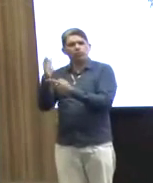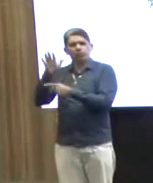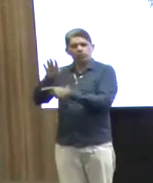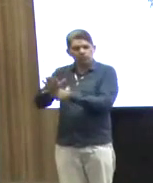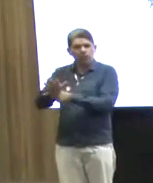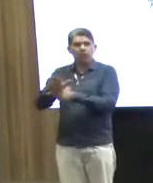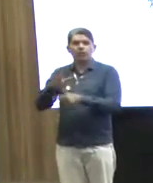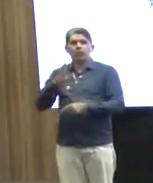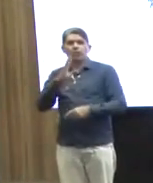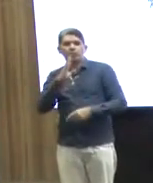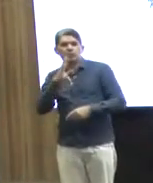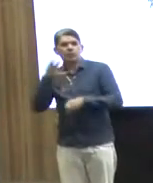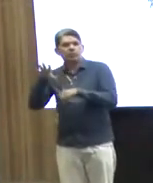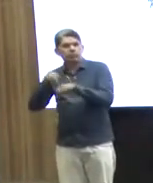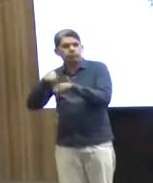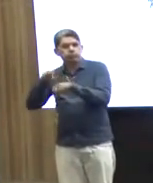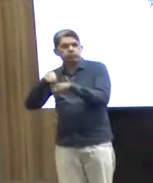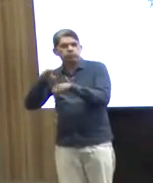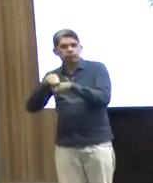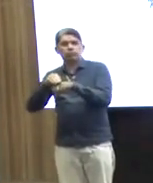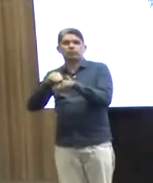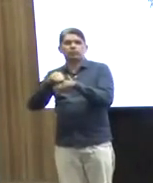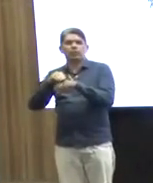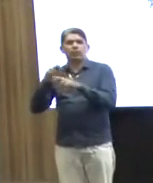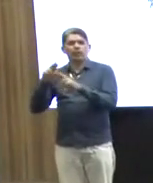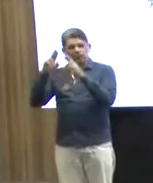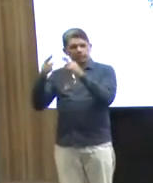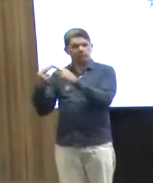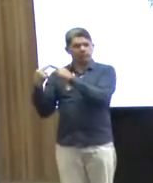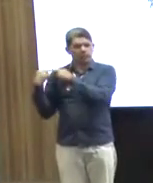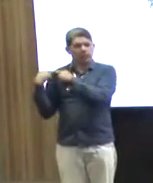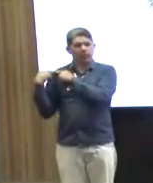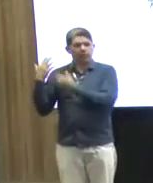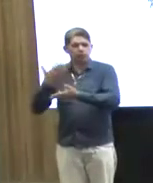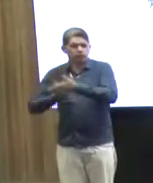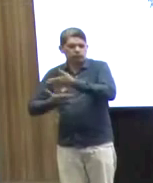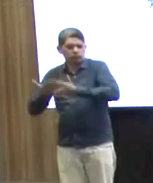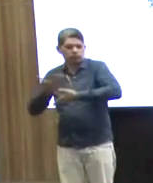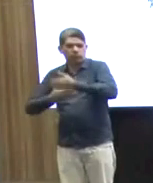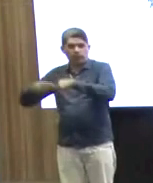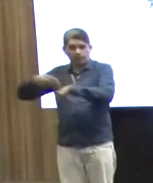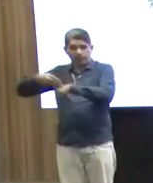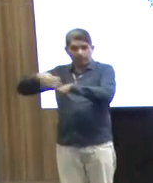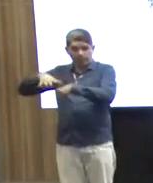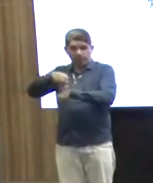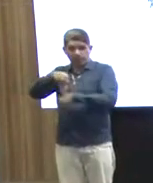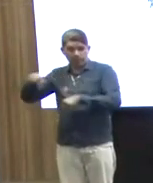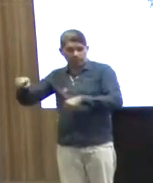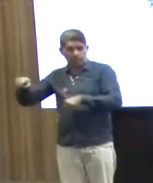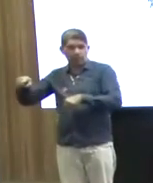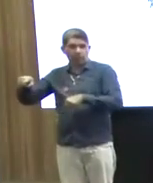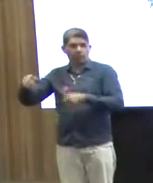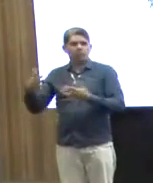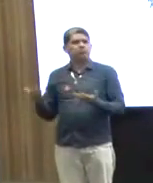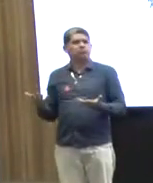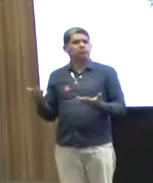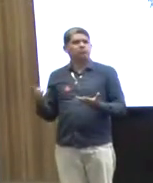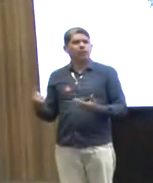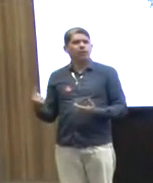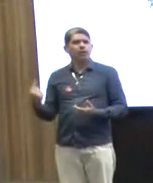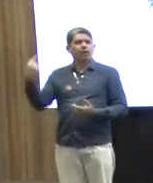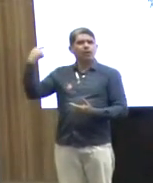esse conhecimento que eu sou responsável por socializá-lo com essas pessoas? Essas perguntas eu não me colocava antes,